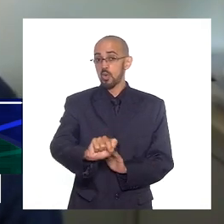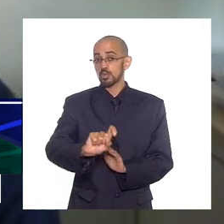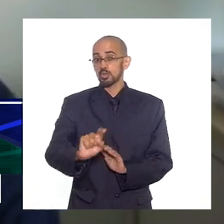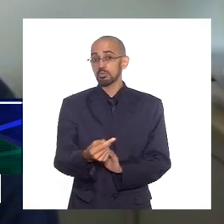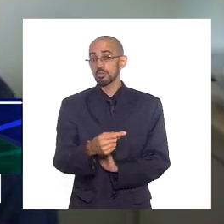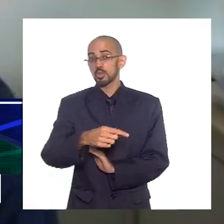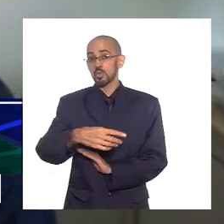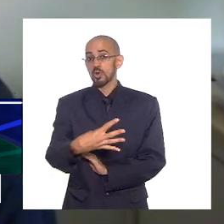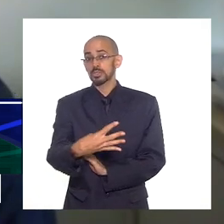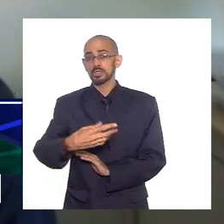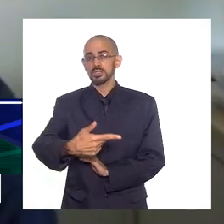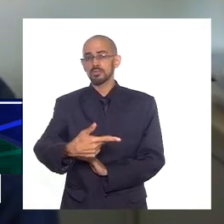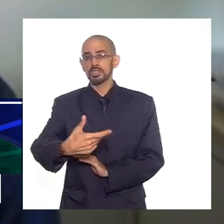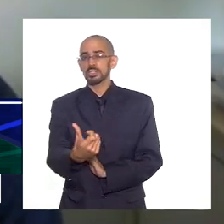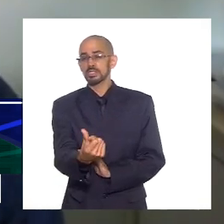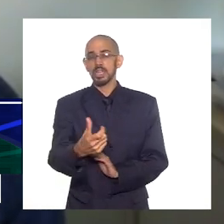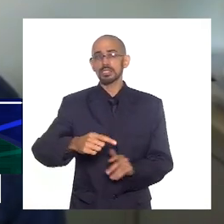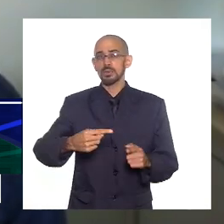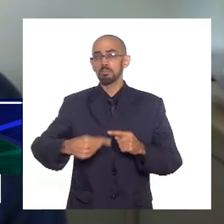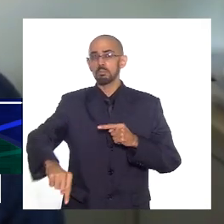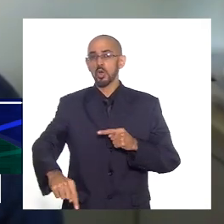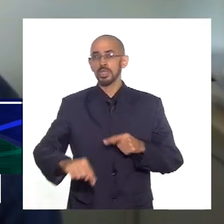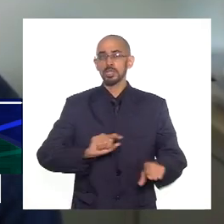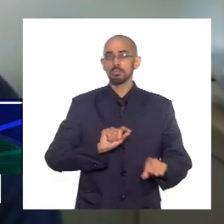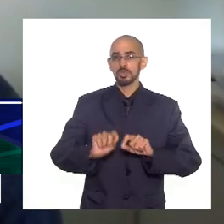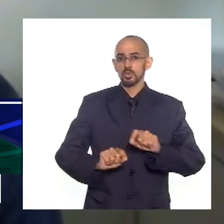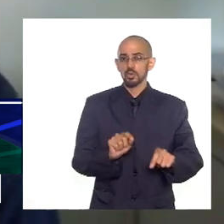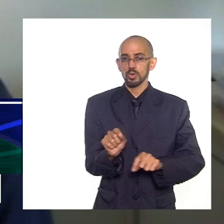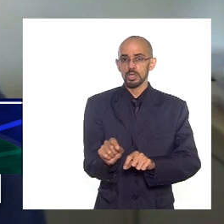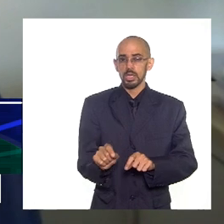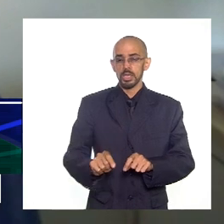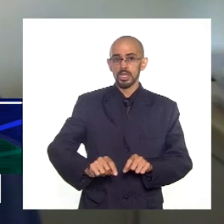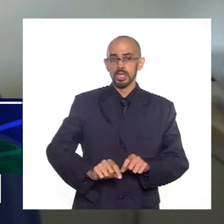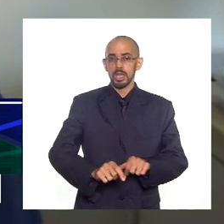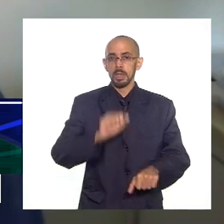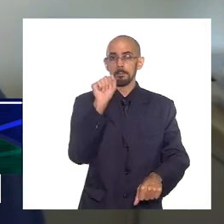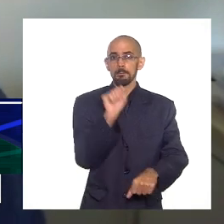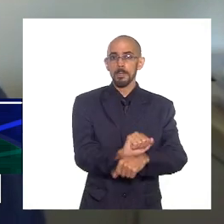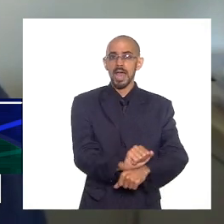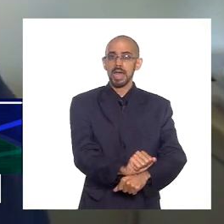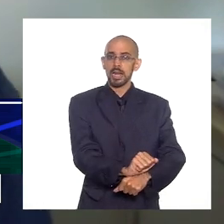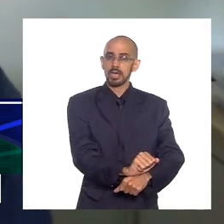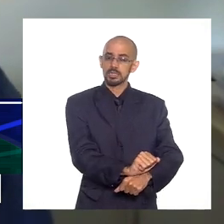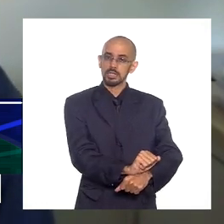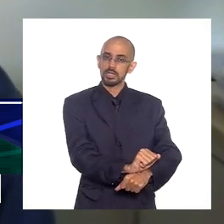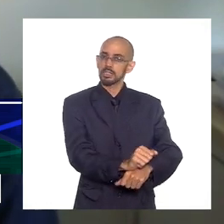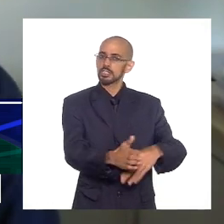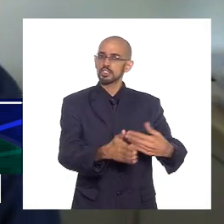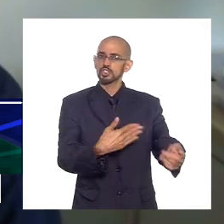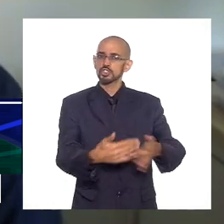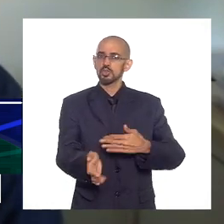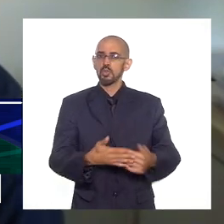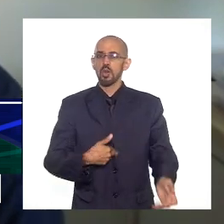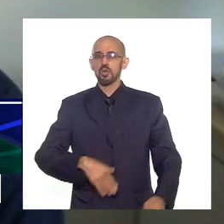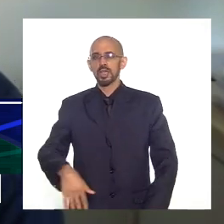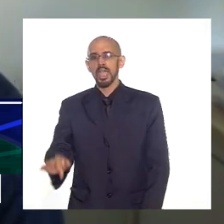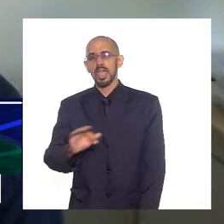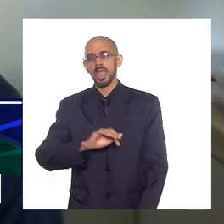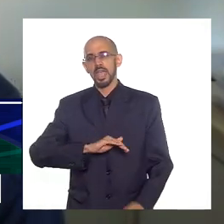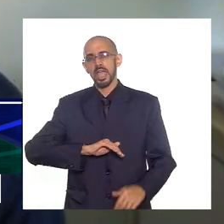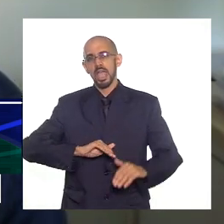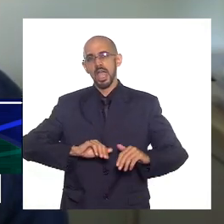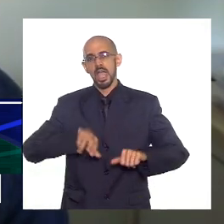8.426, que proíbe blitz de qualquer agente